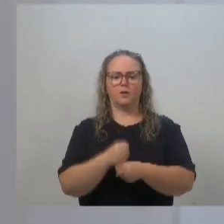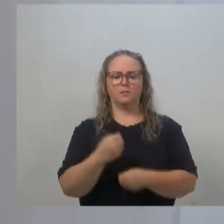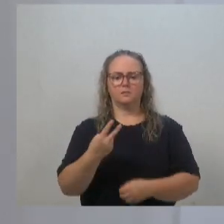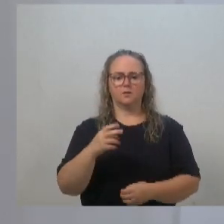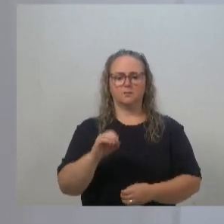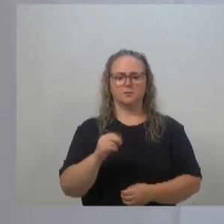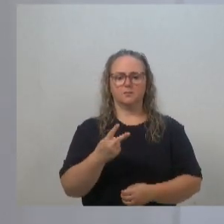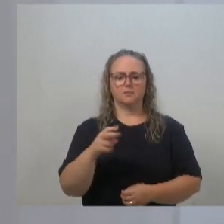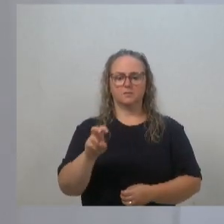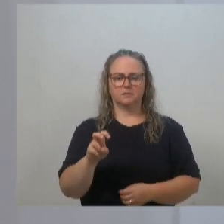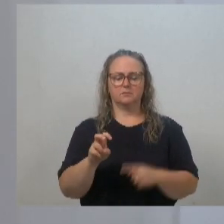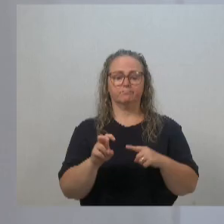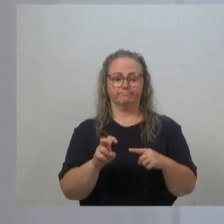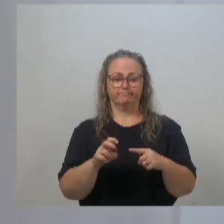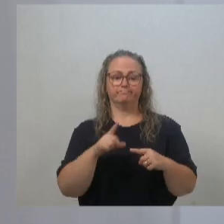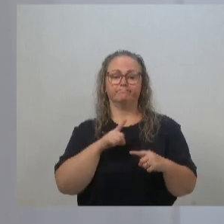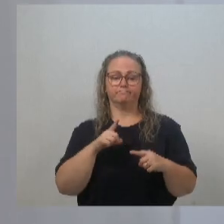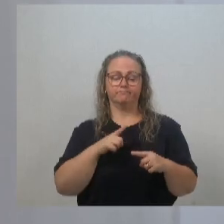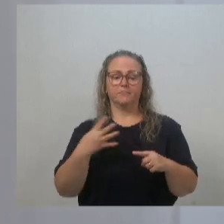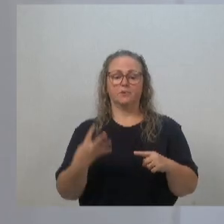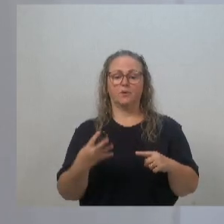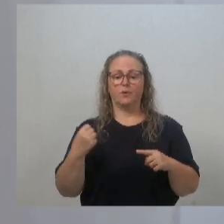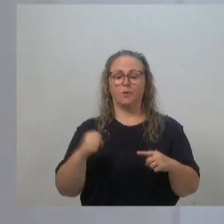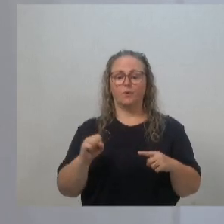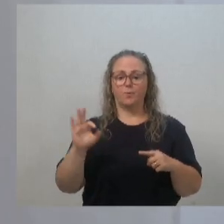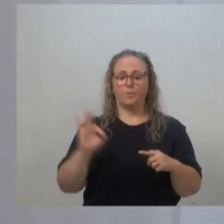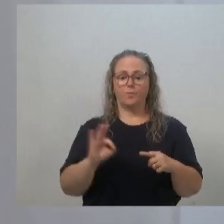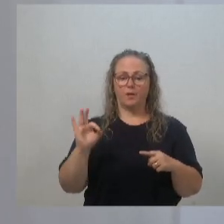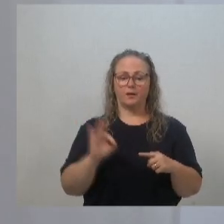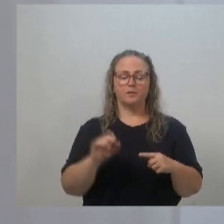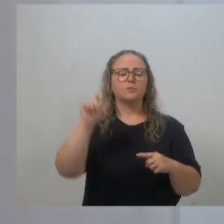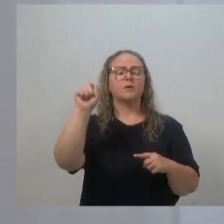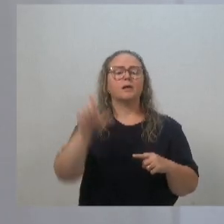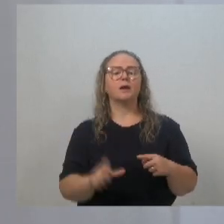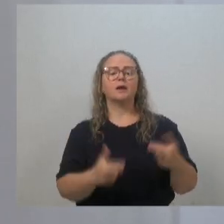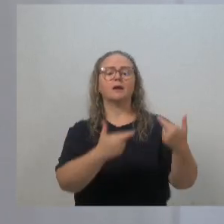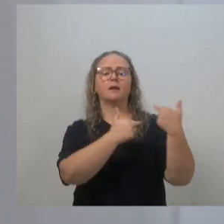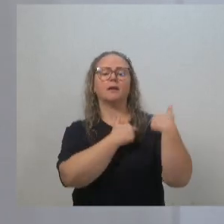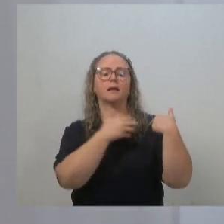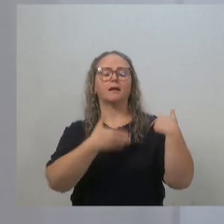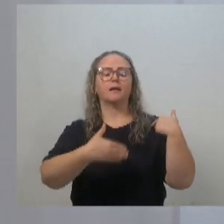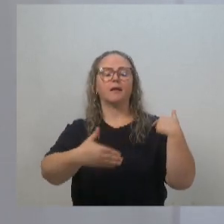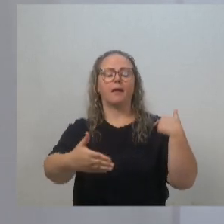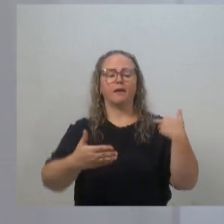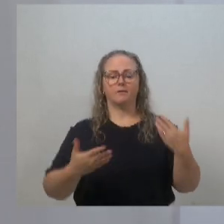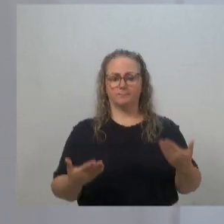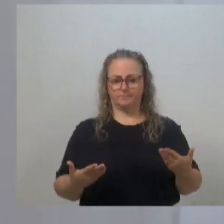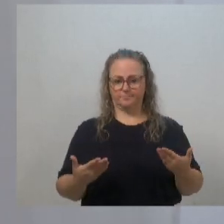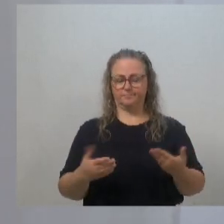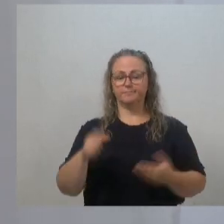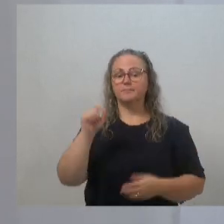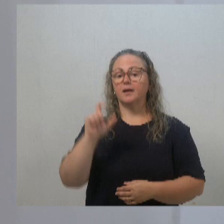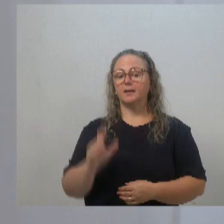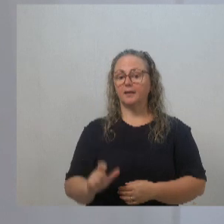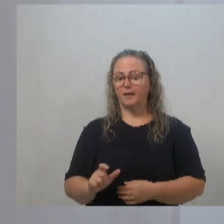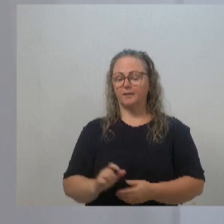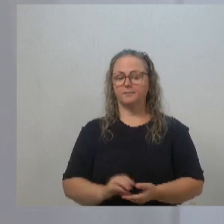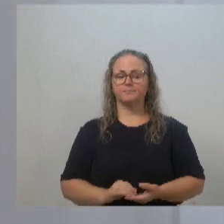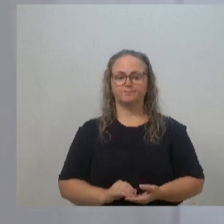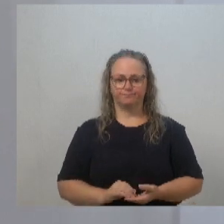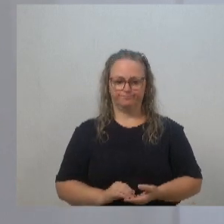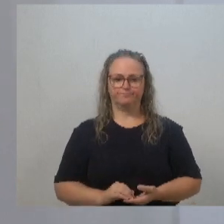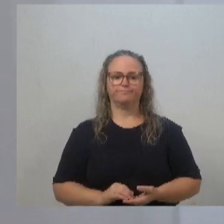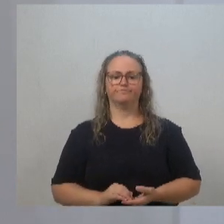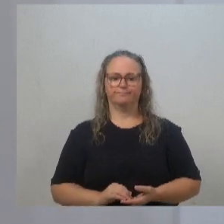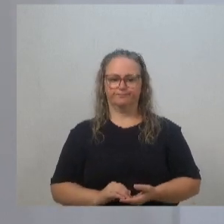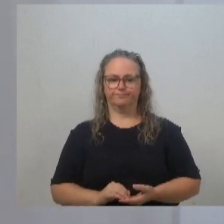e temos 48%. Alguém precisa ser responsabilizado por esse absurdo que está acontecendo aqui.